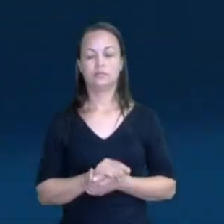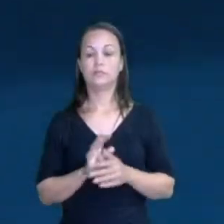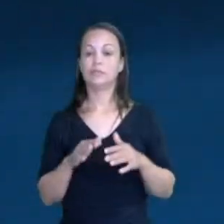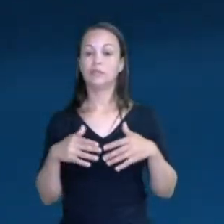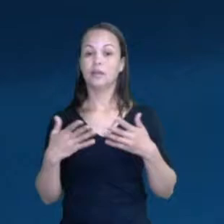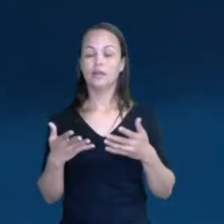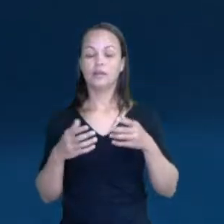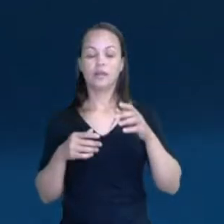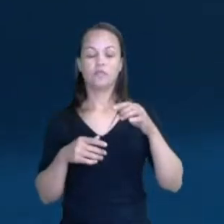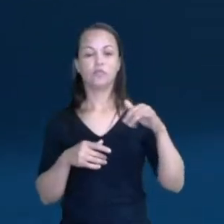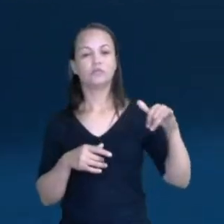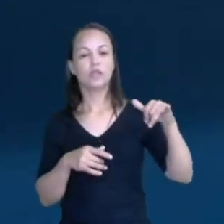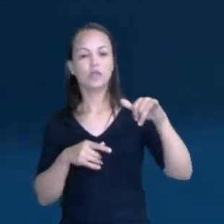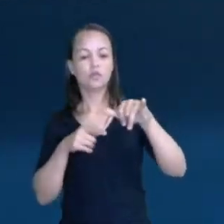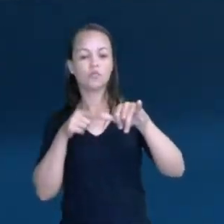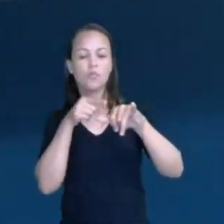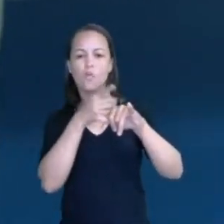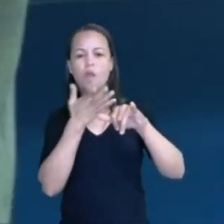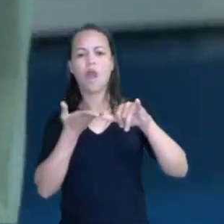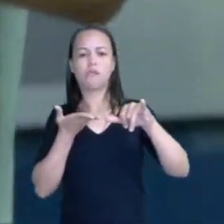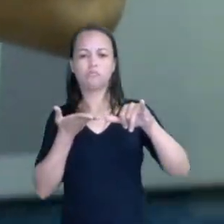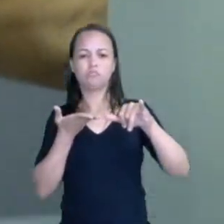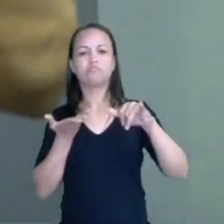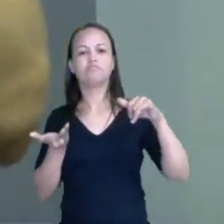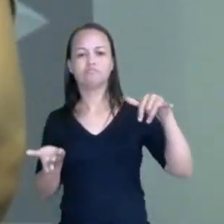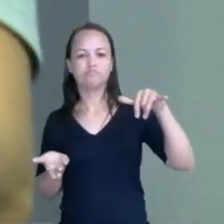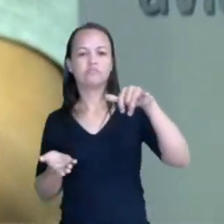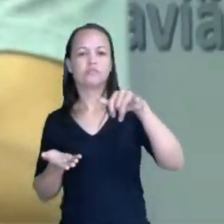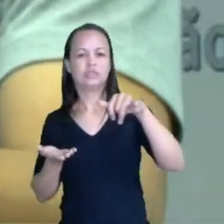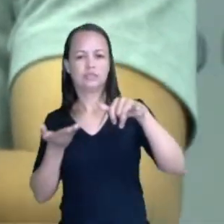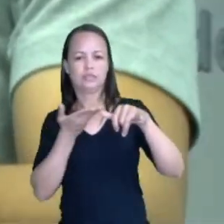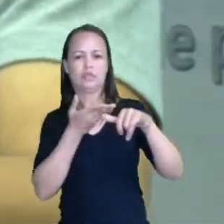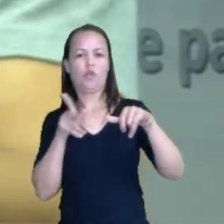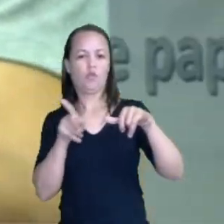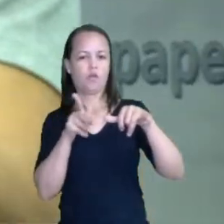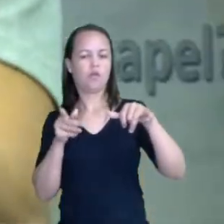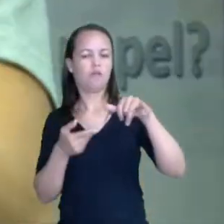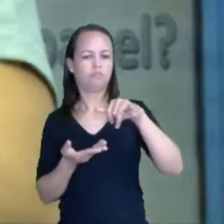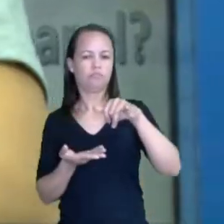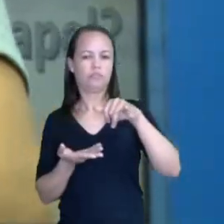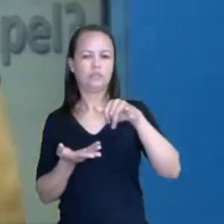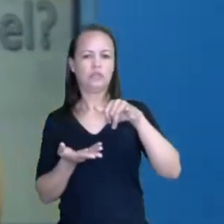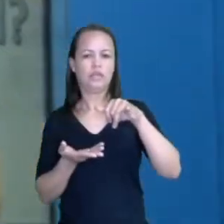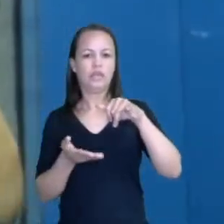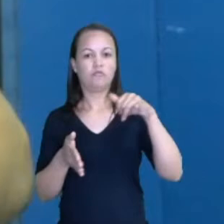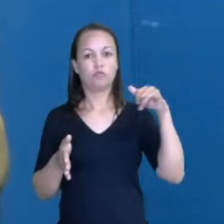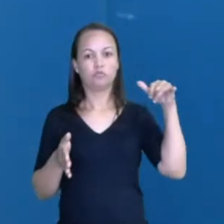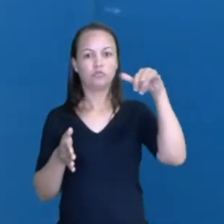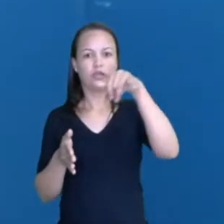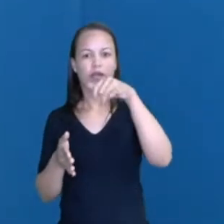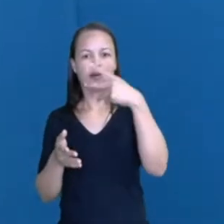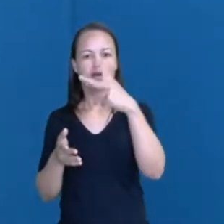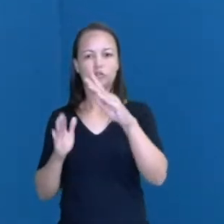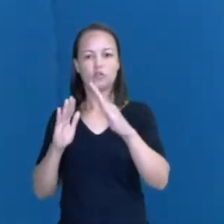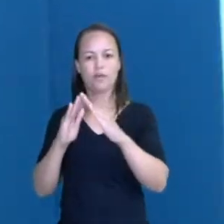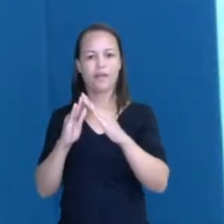E aqui eu vou ter o meu avião. Ele vai chegar aí na sua casa, viu?